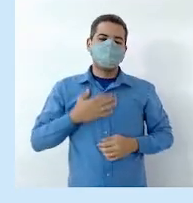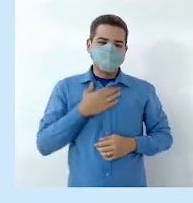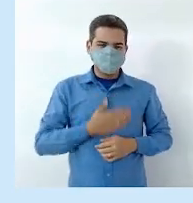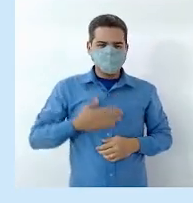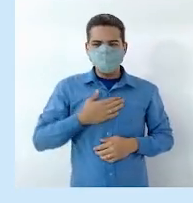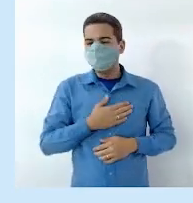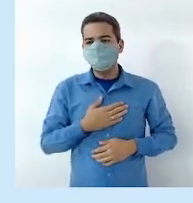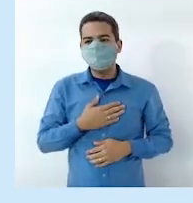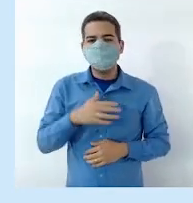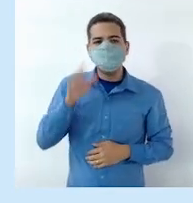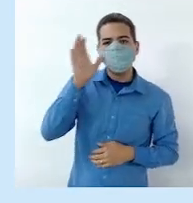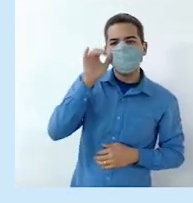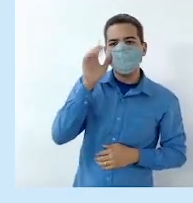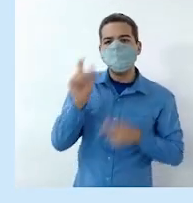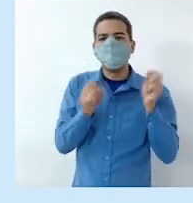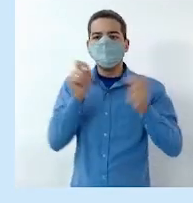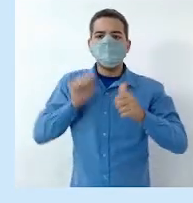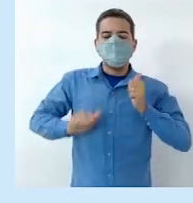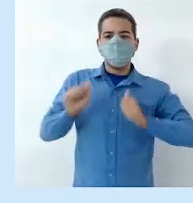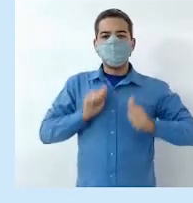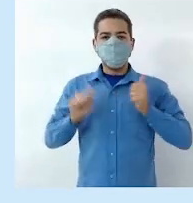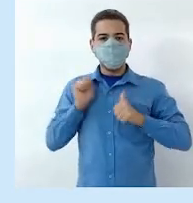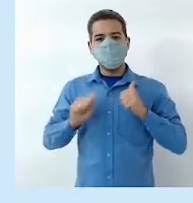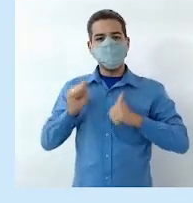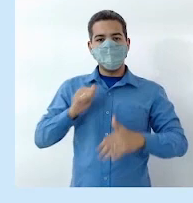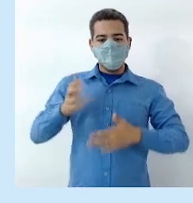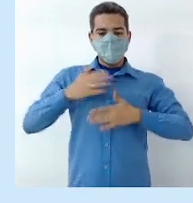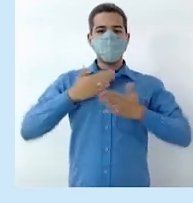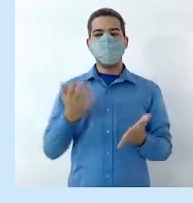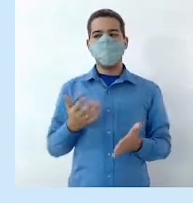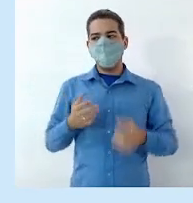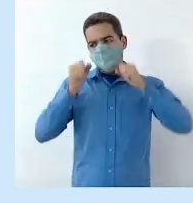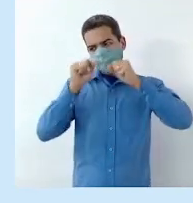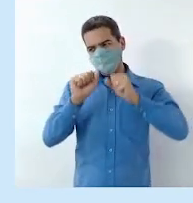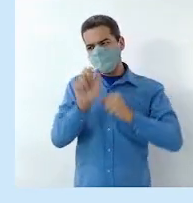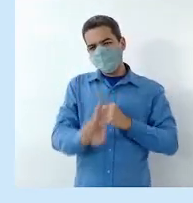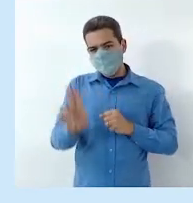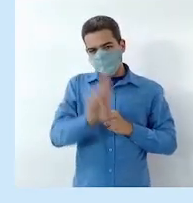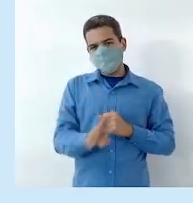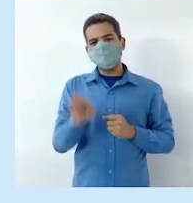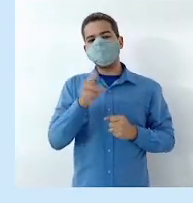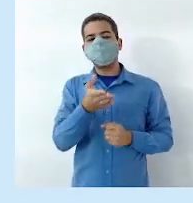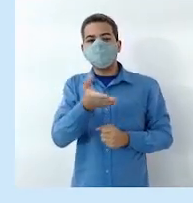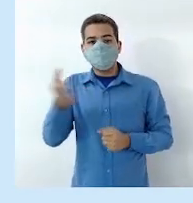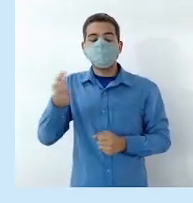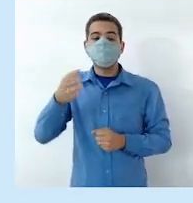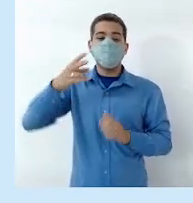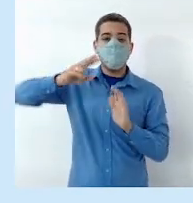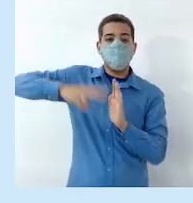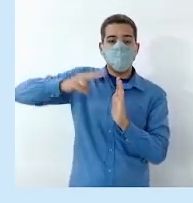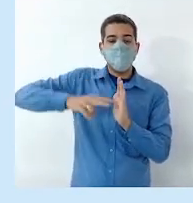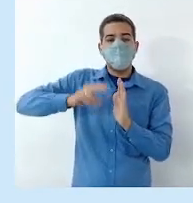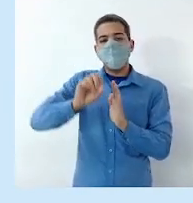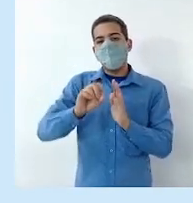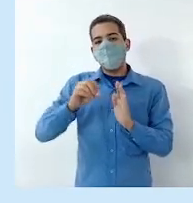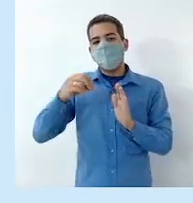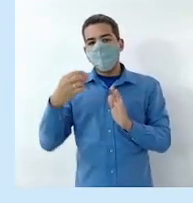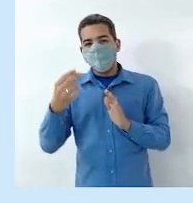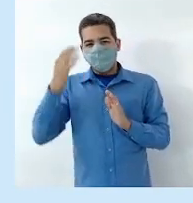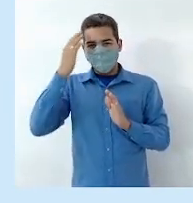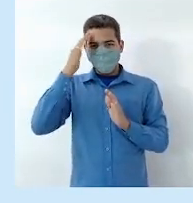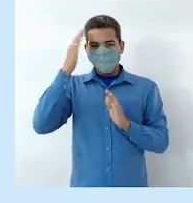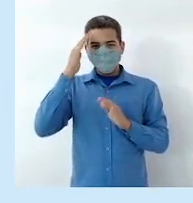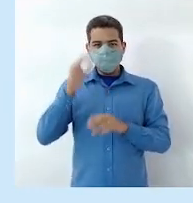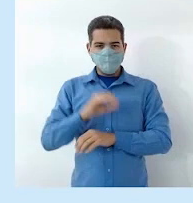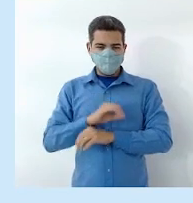de suspense e um final surpreendente. Pode ser utilizado para vocês tanto para leitura, para